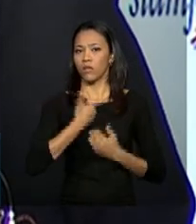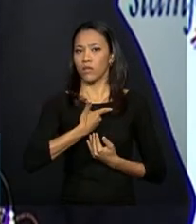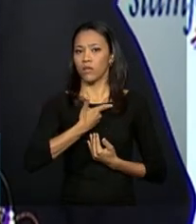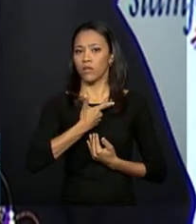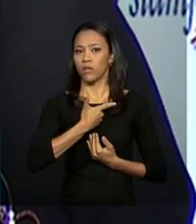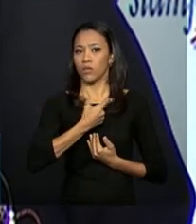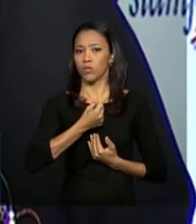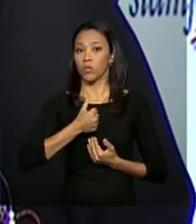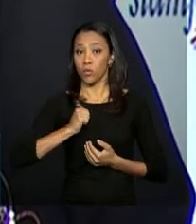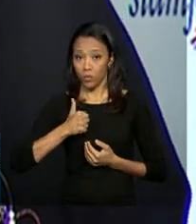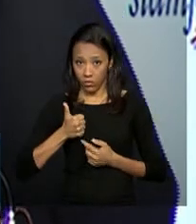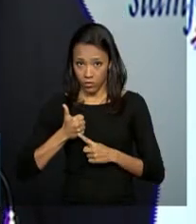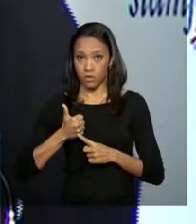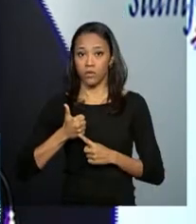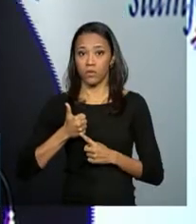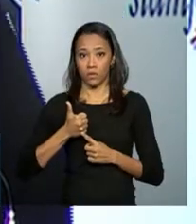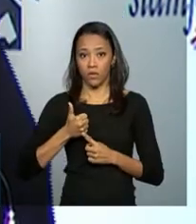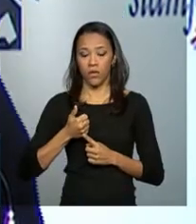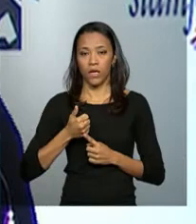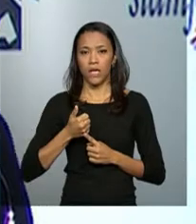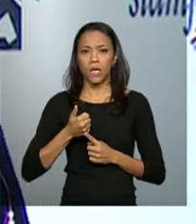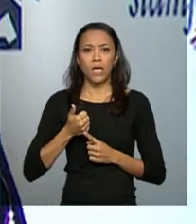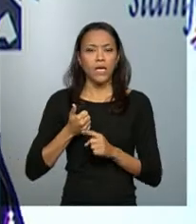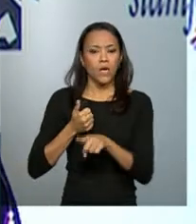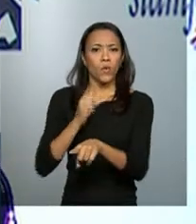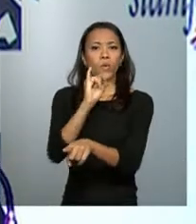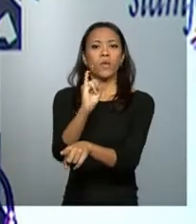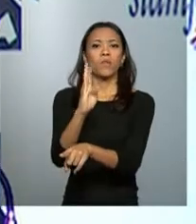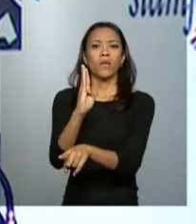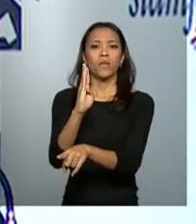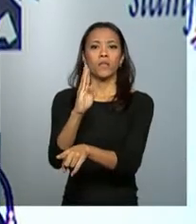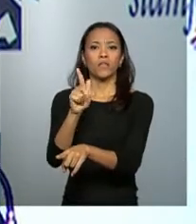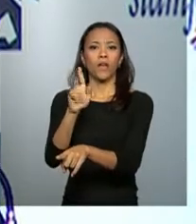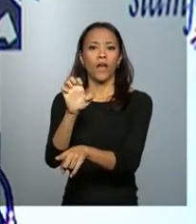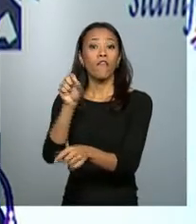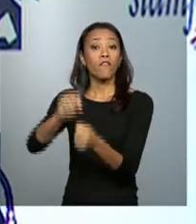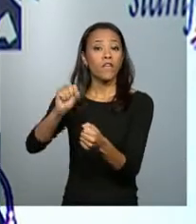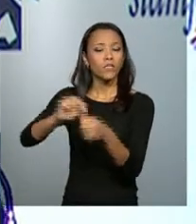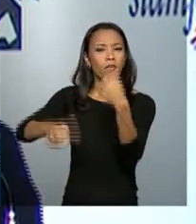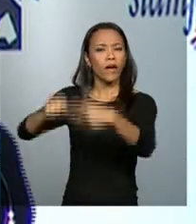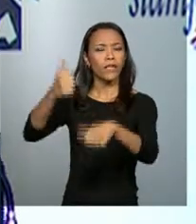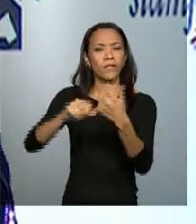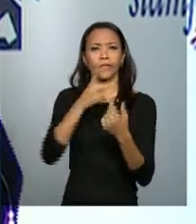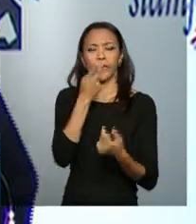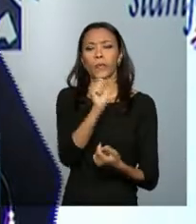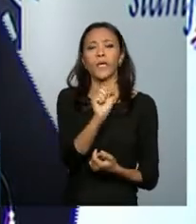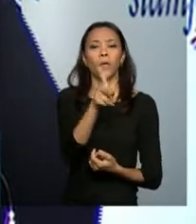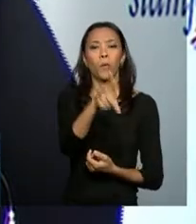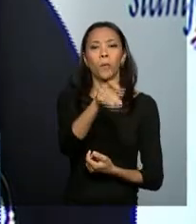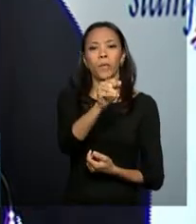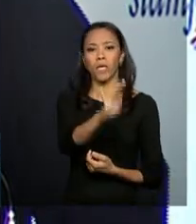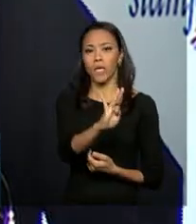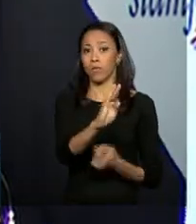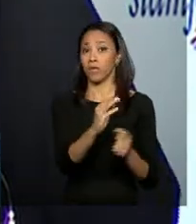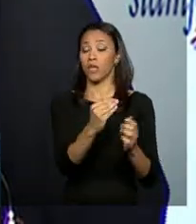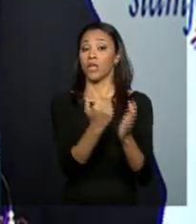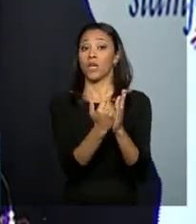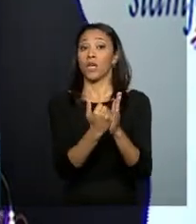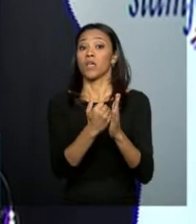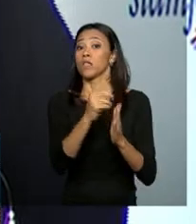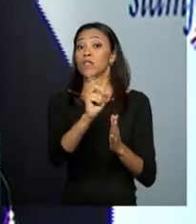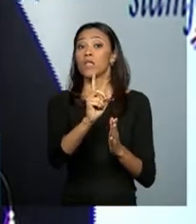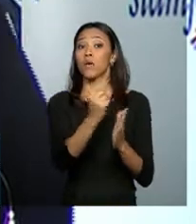2011, eles fizeram uma avaliação dizendo que o PIB de 2011 cresceu não